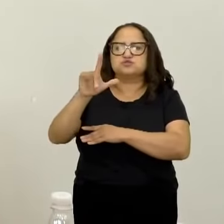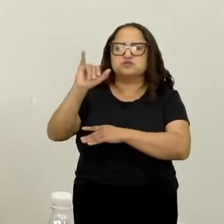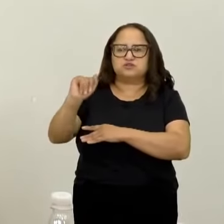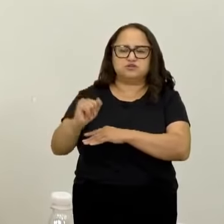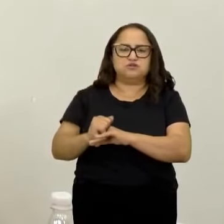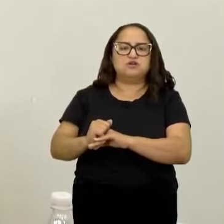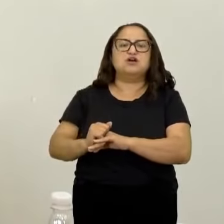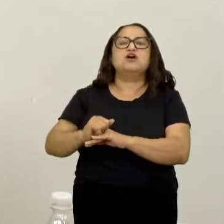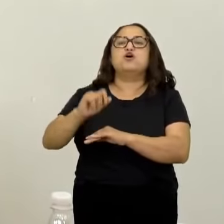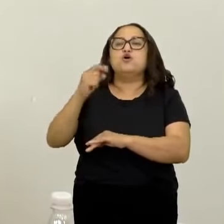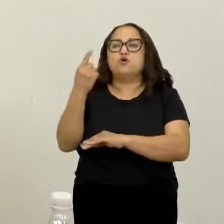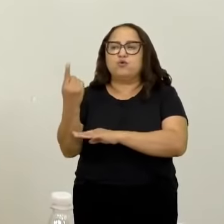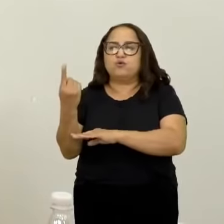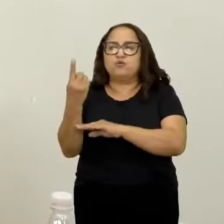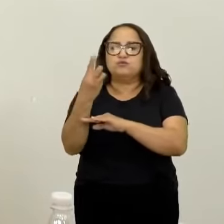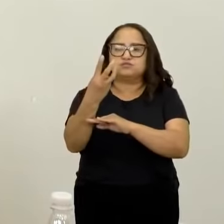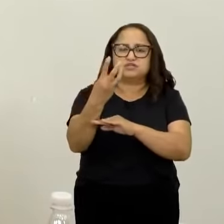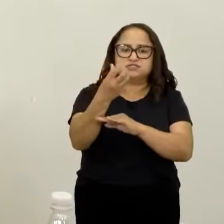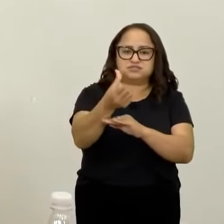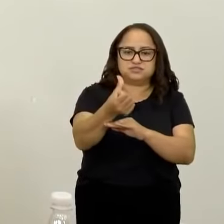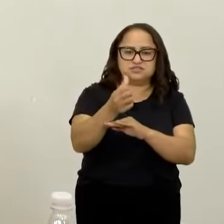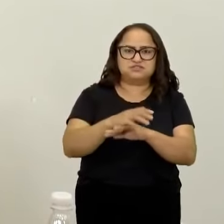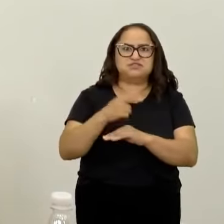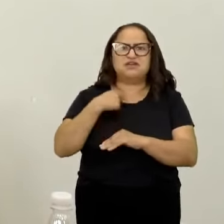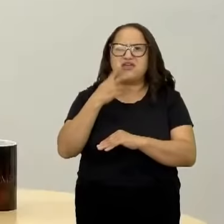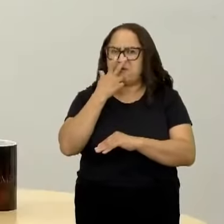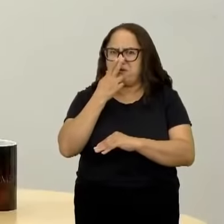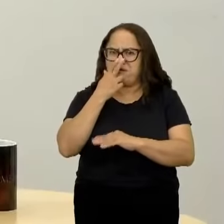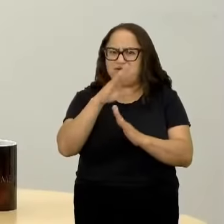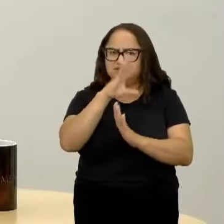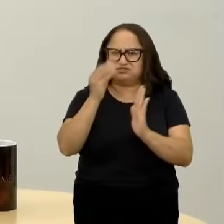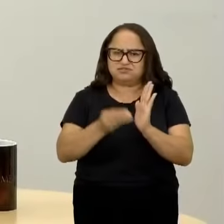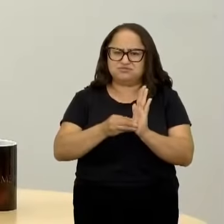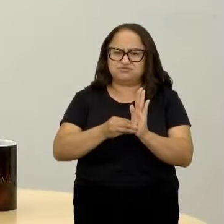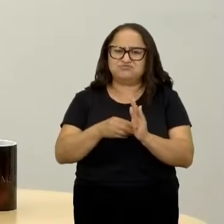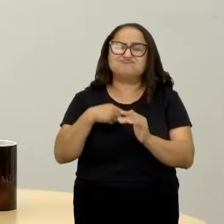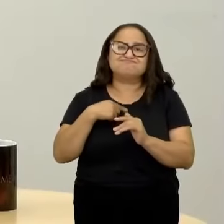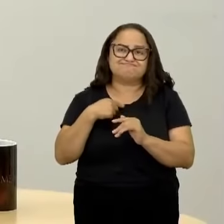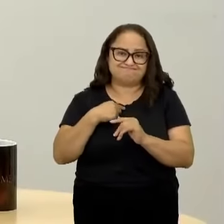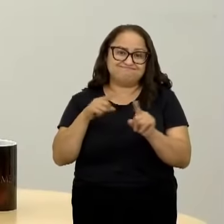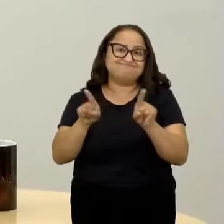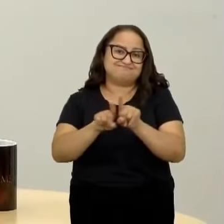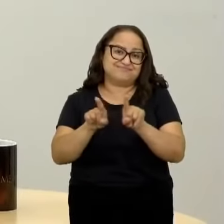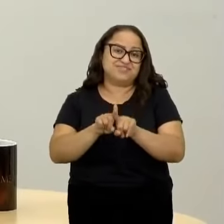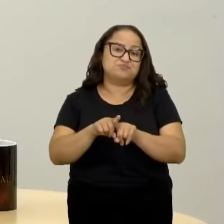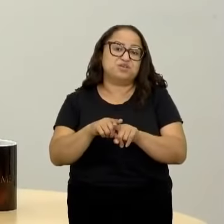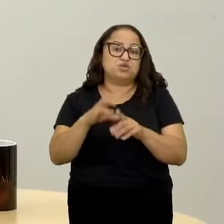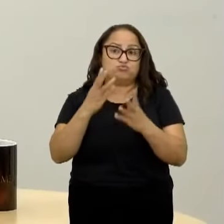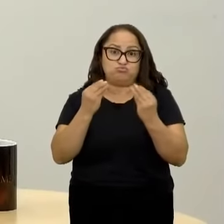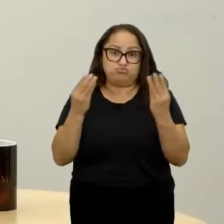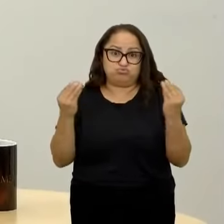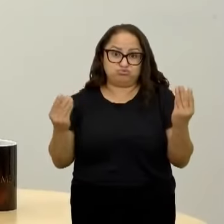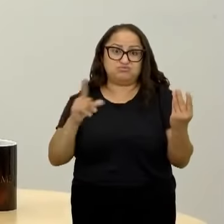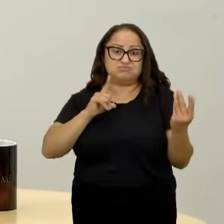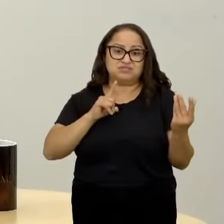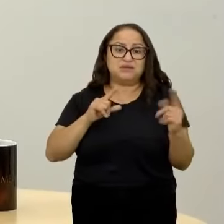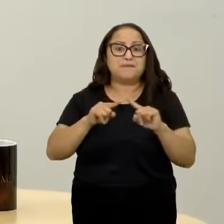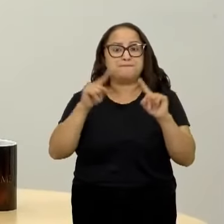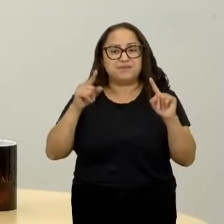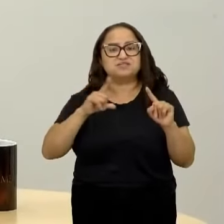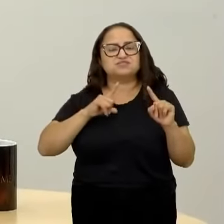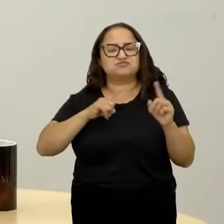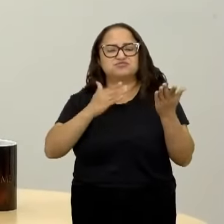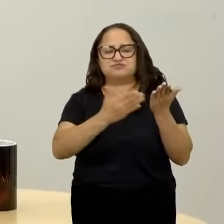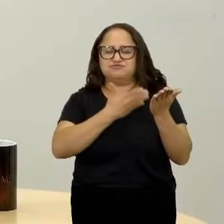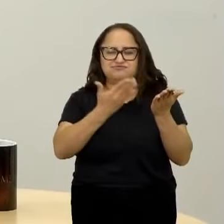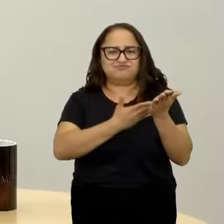3 e 6 eu acho que todos eu colocaria ali eu eu também eu me familiarizo com muitos ali mas eu tenho essa